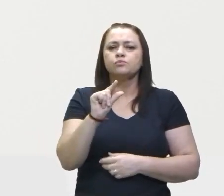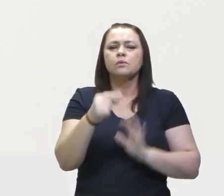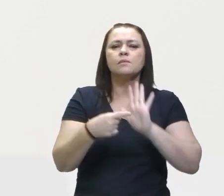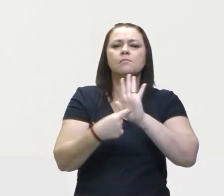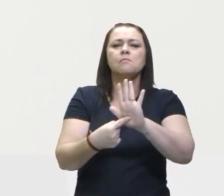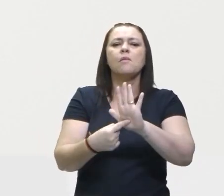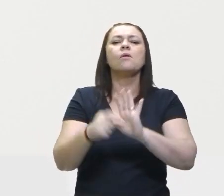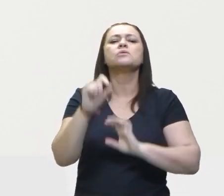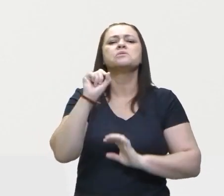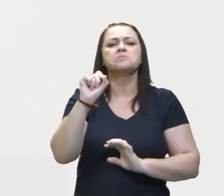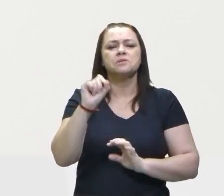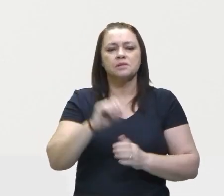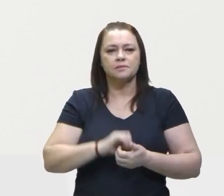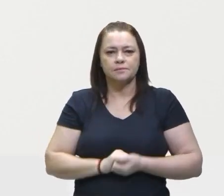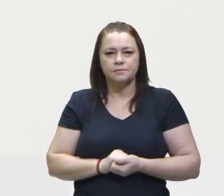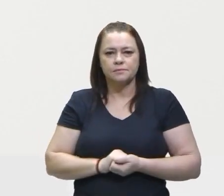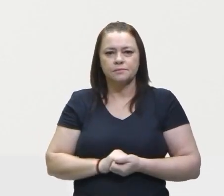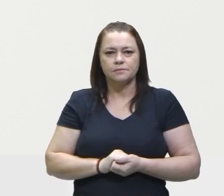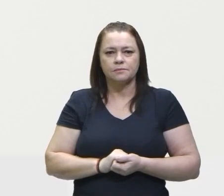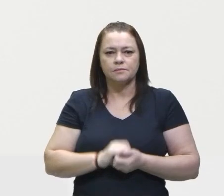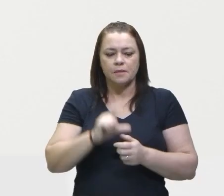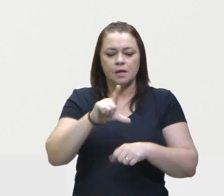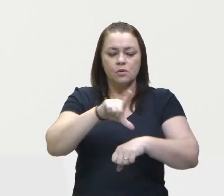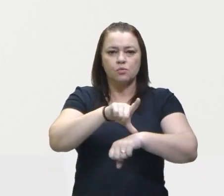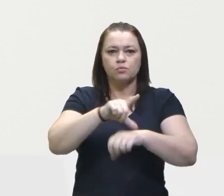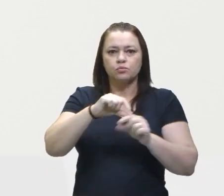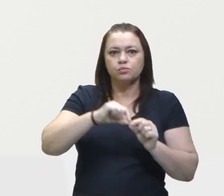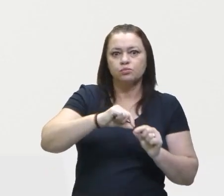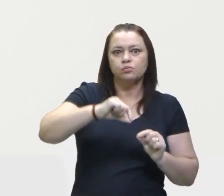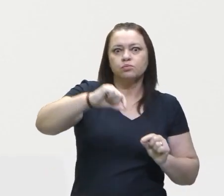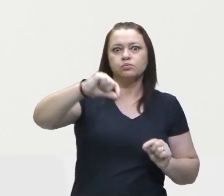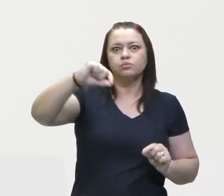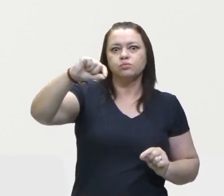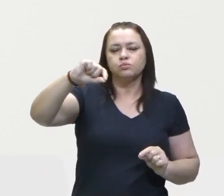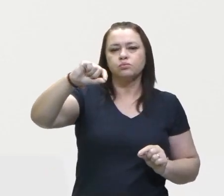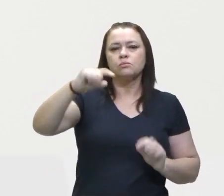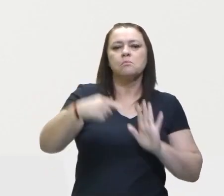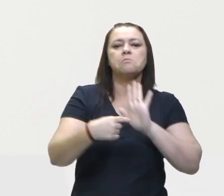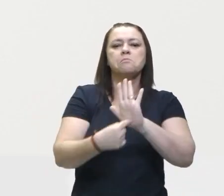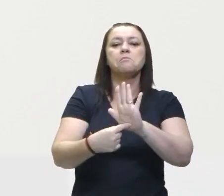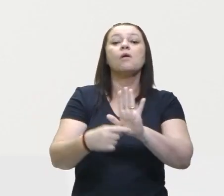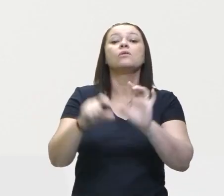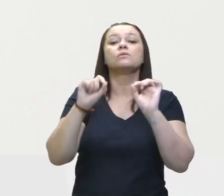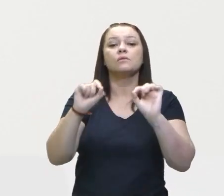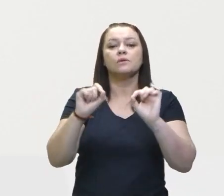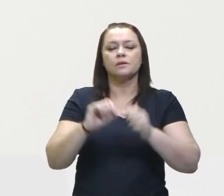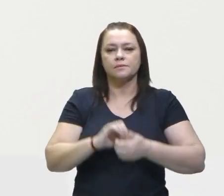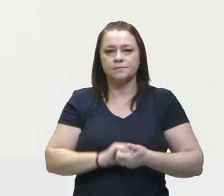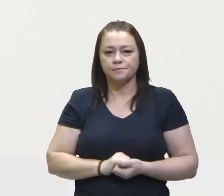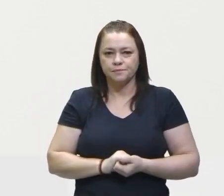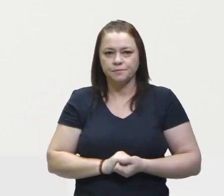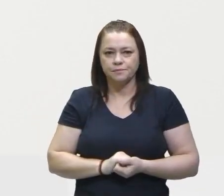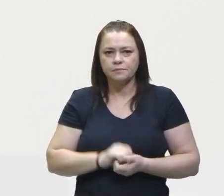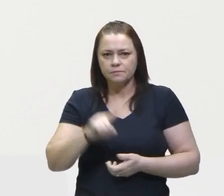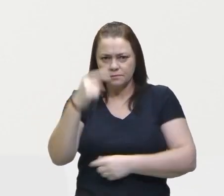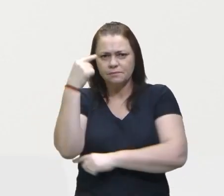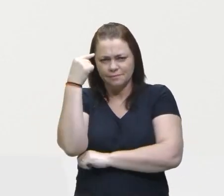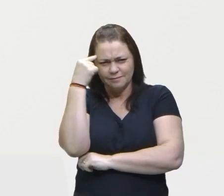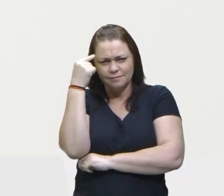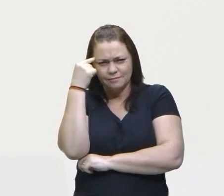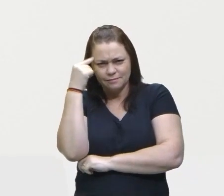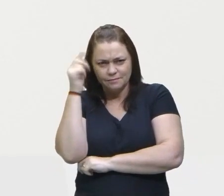quê? E o ponteiro grande marca também o quê? Tá